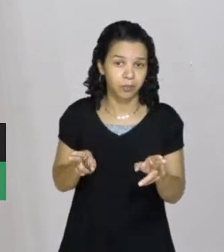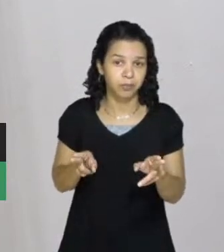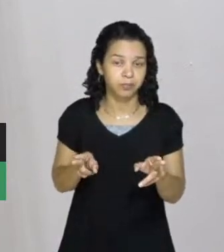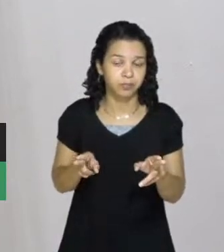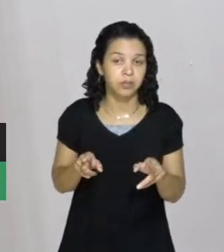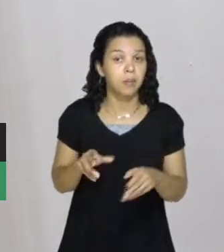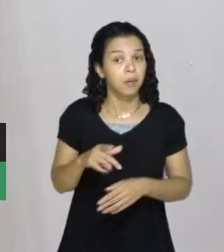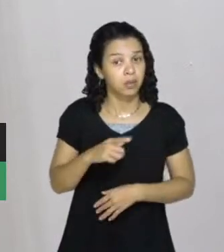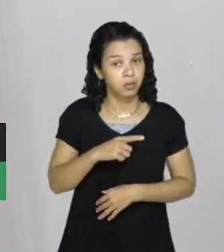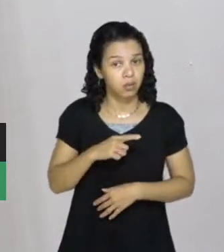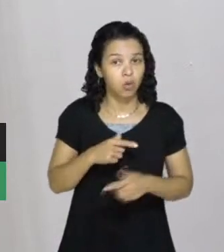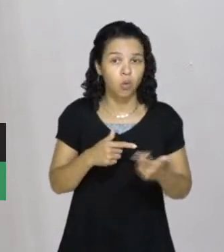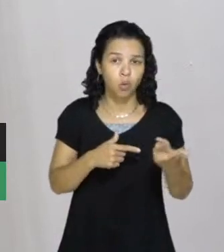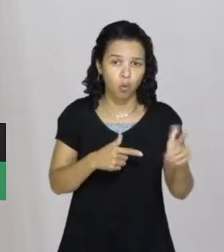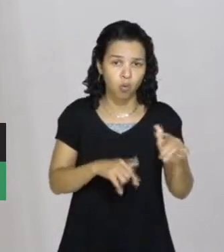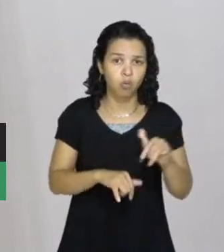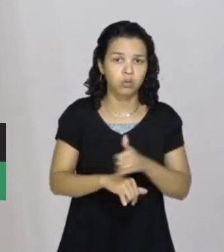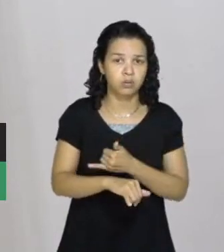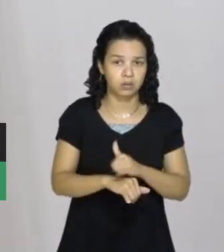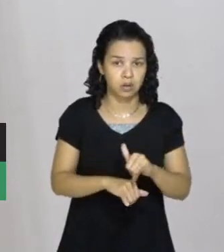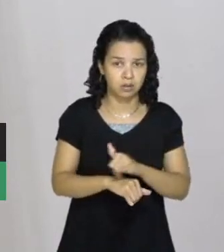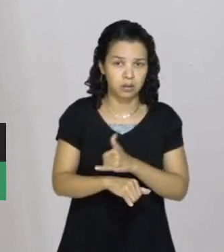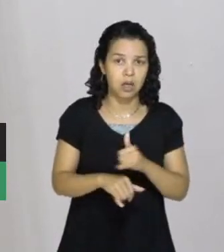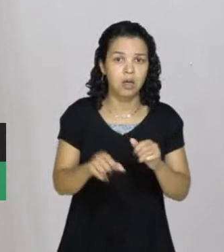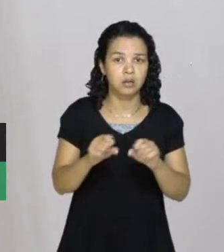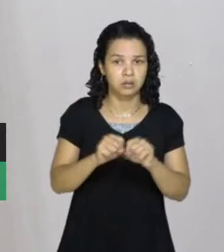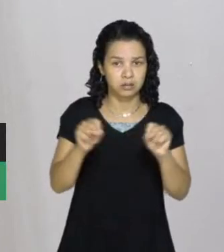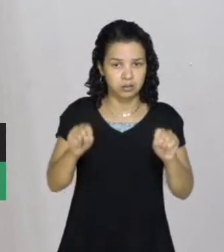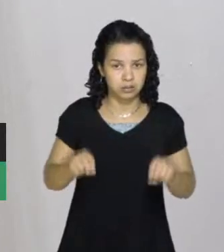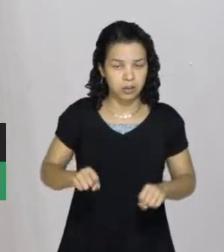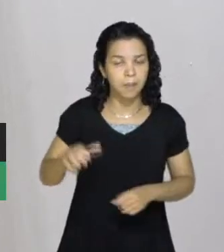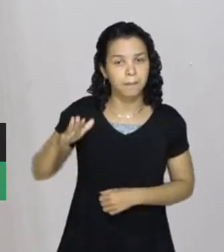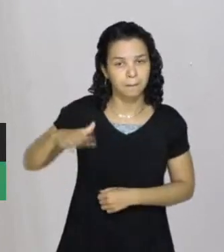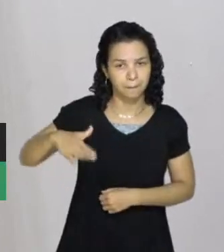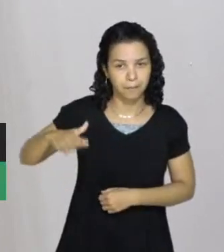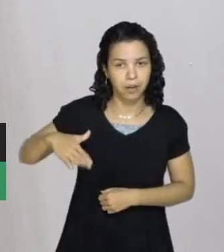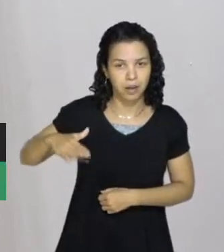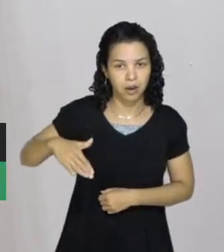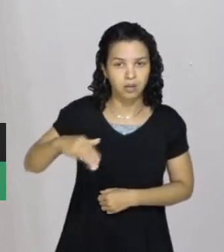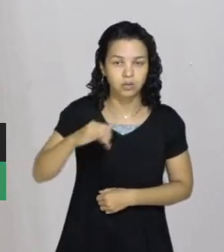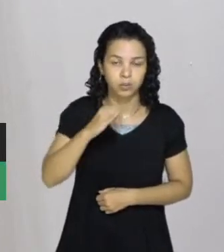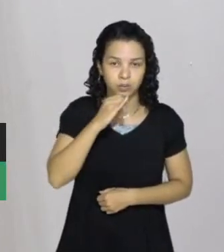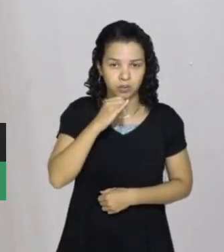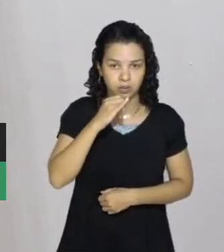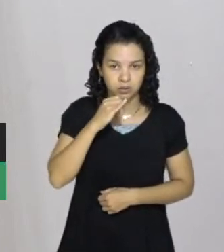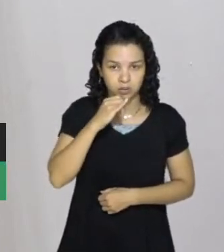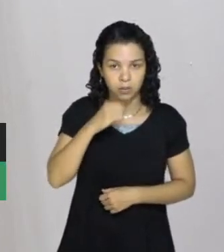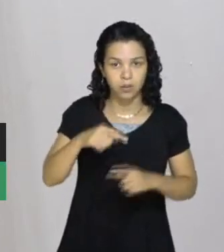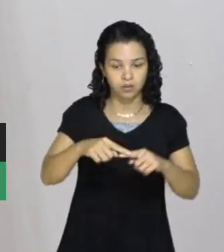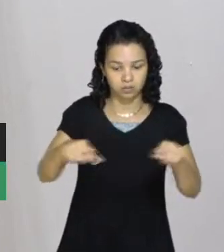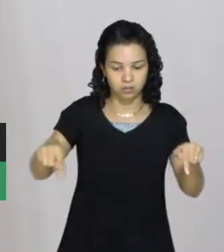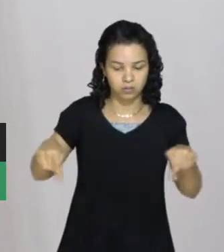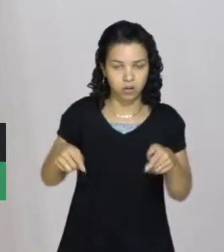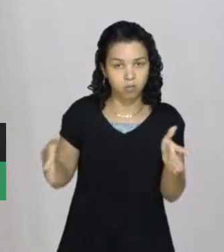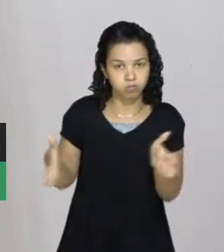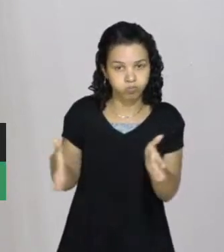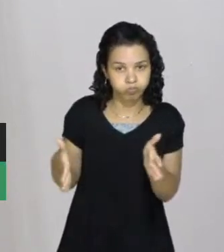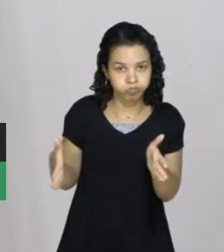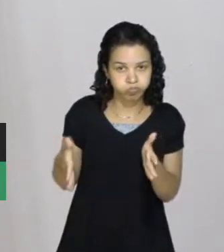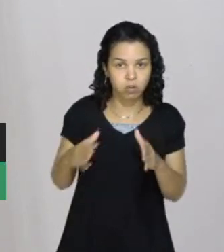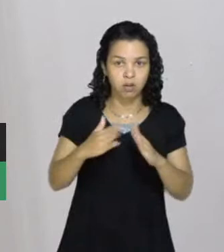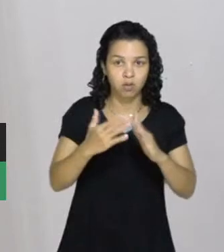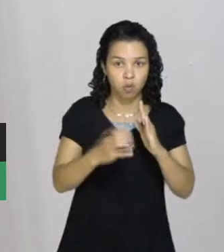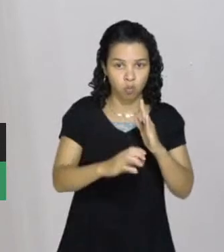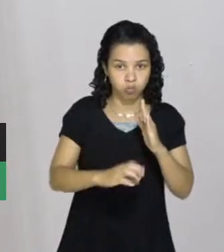alternativos e mais baratos. Estações compactadas de esgoto que atendem a um